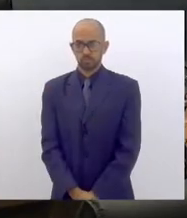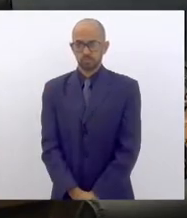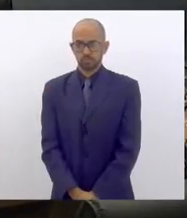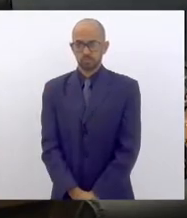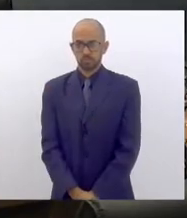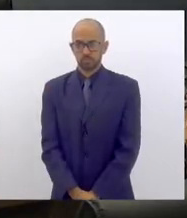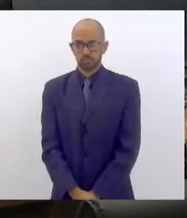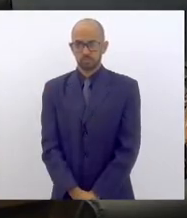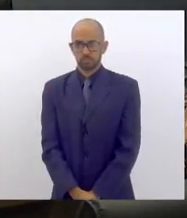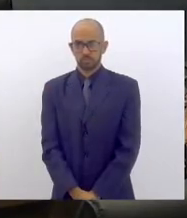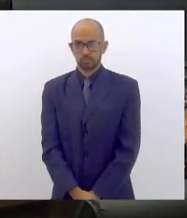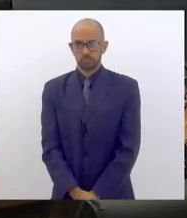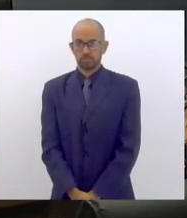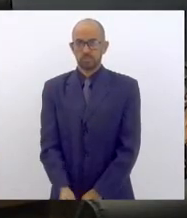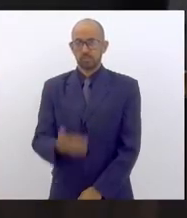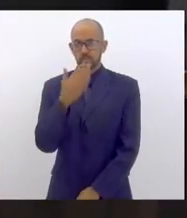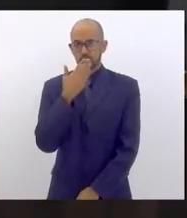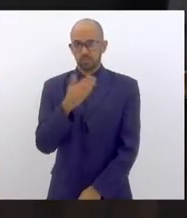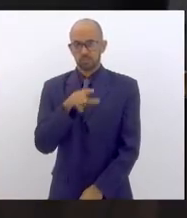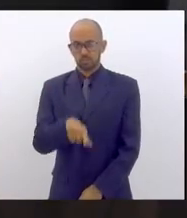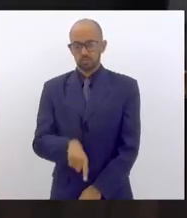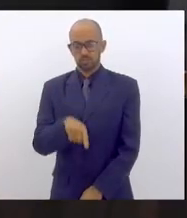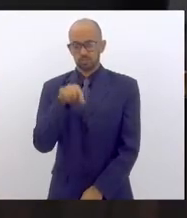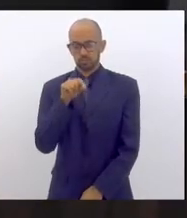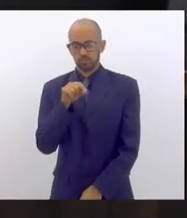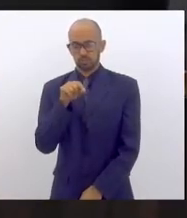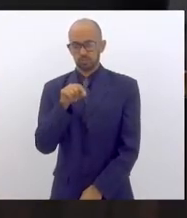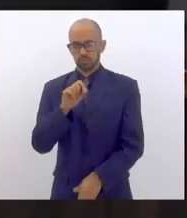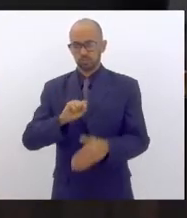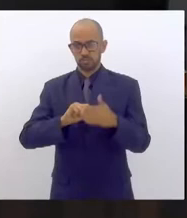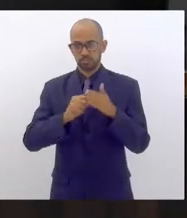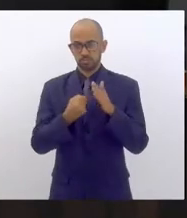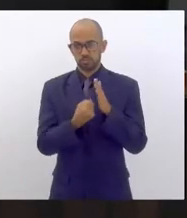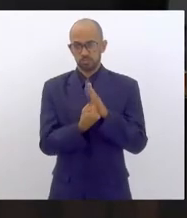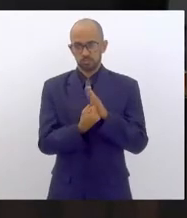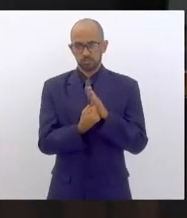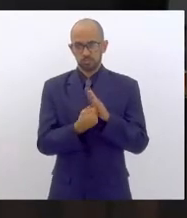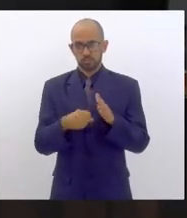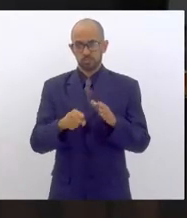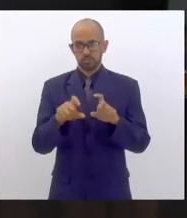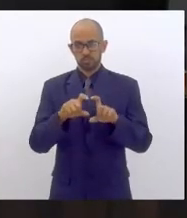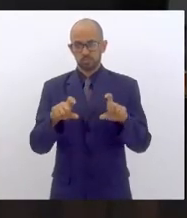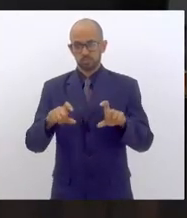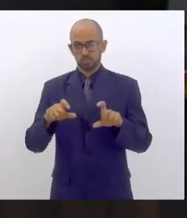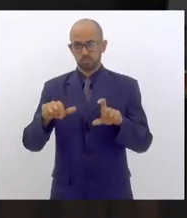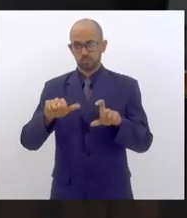Requer destaque ao veto aposto ao parágrafo 3º do artigo 10º,